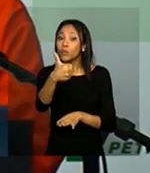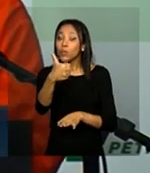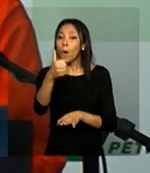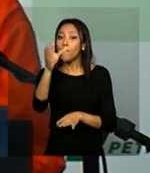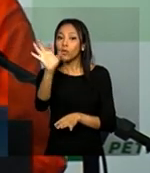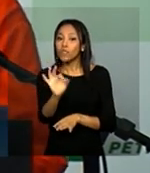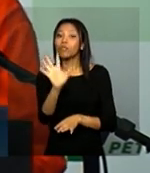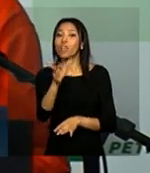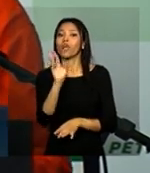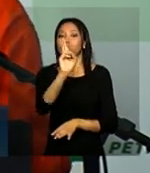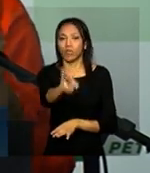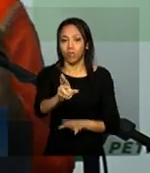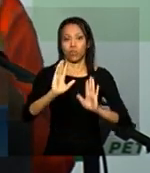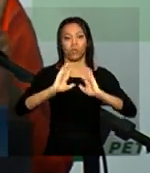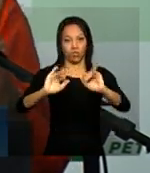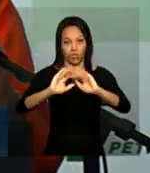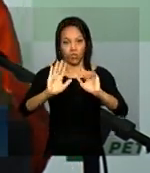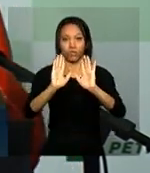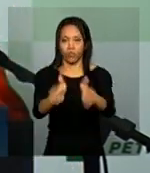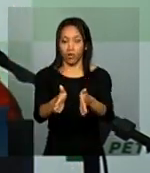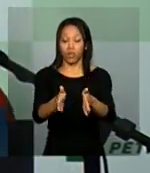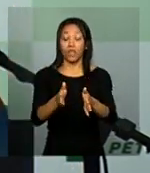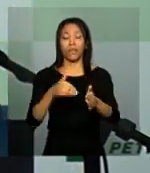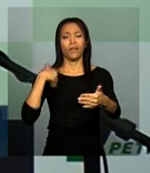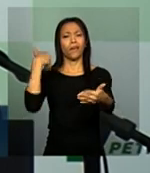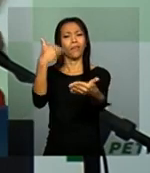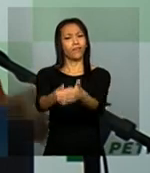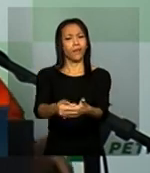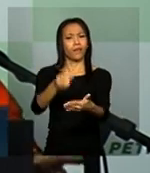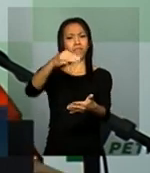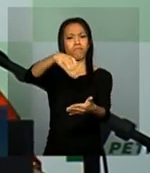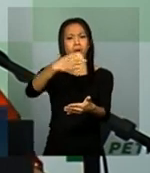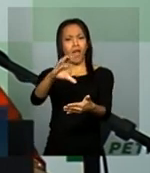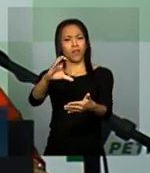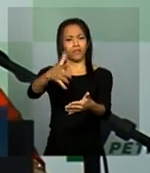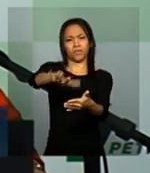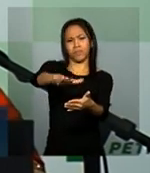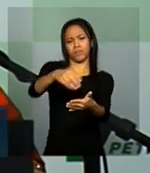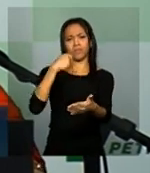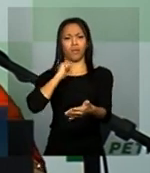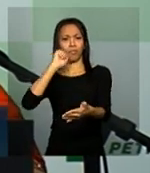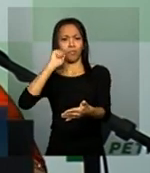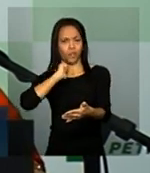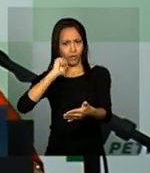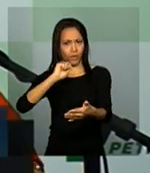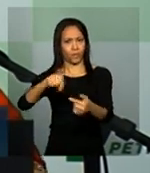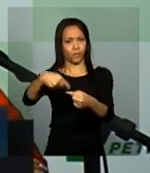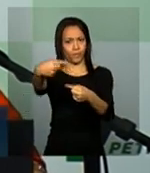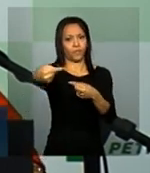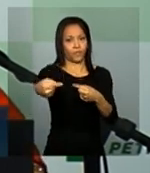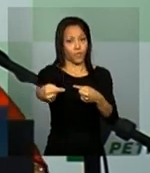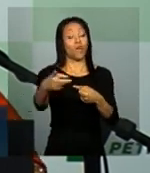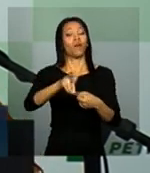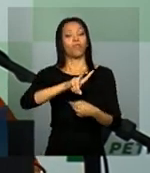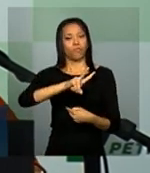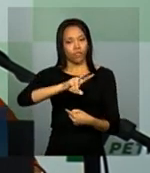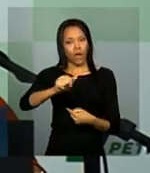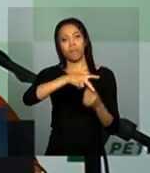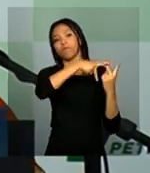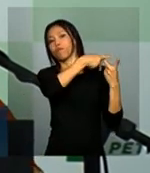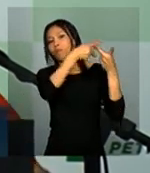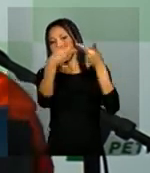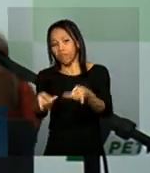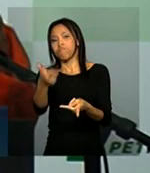pedidos. E até março, no mais tardar, abril, nós estaremos atendendo